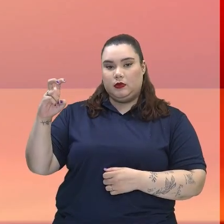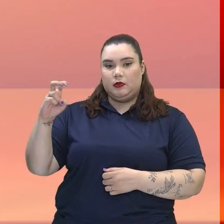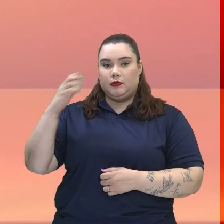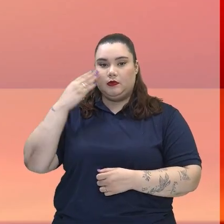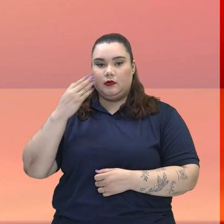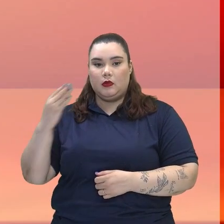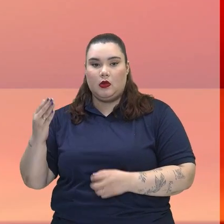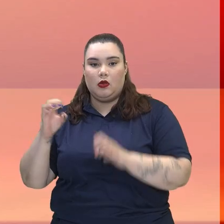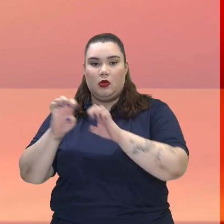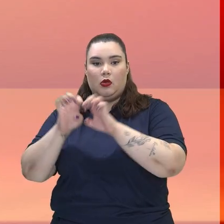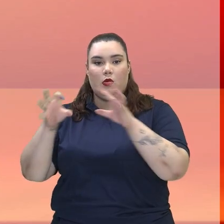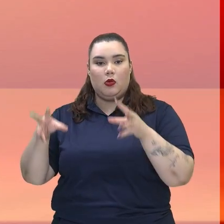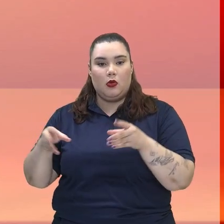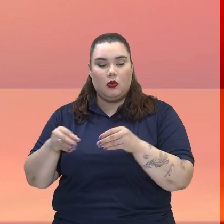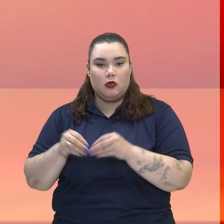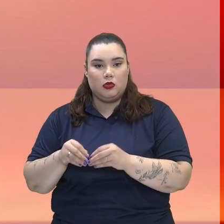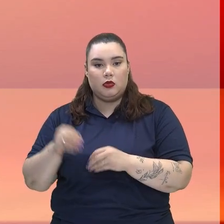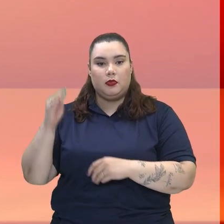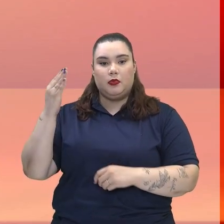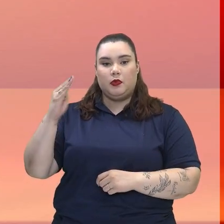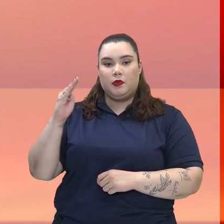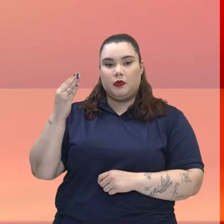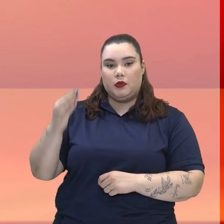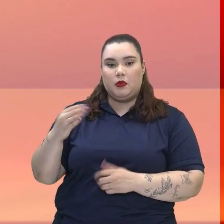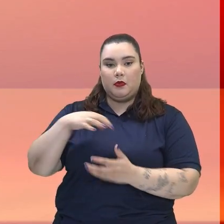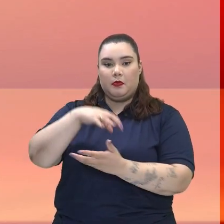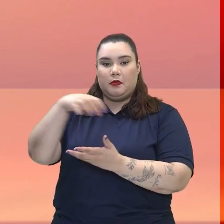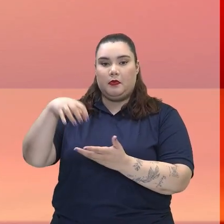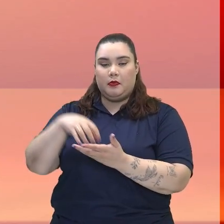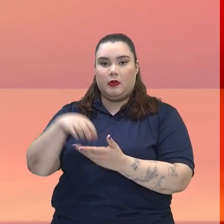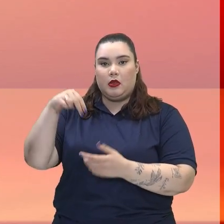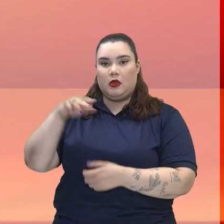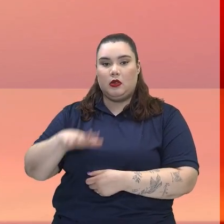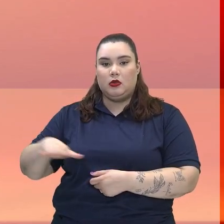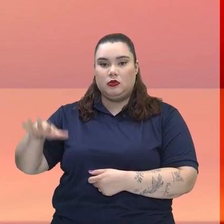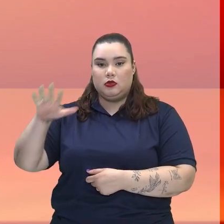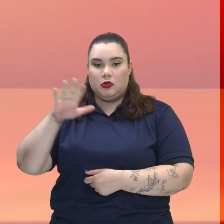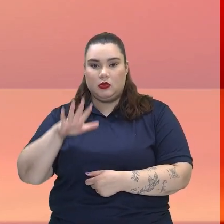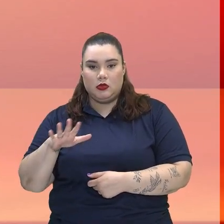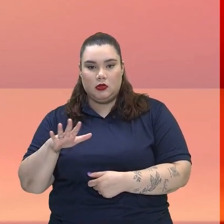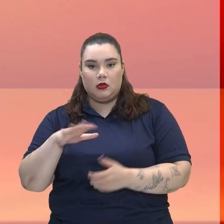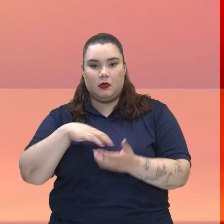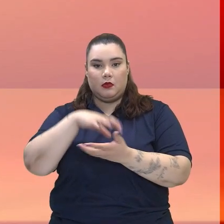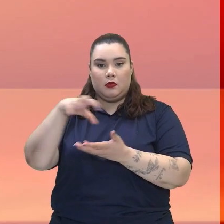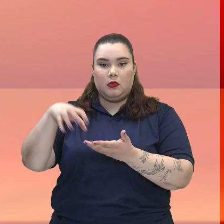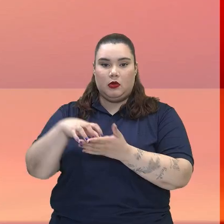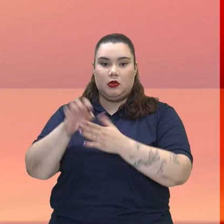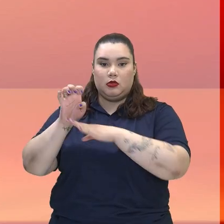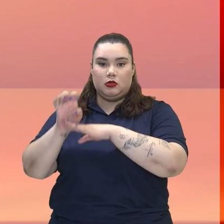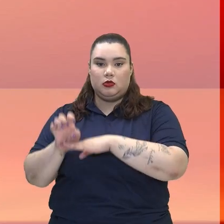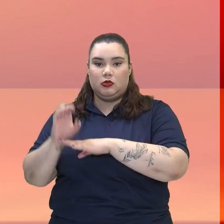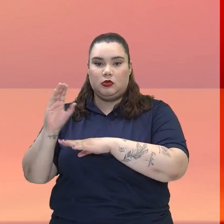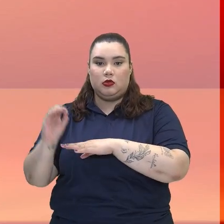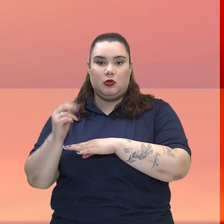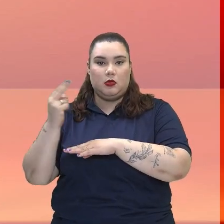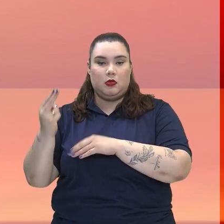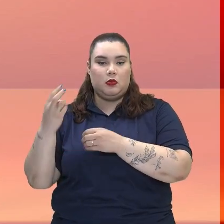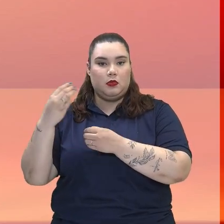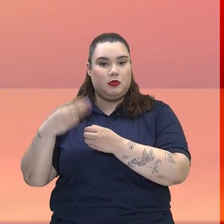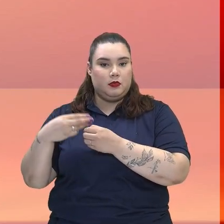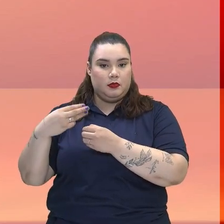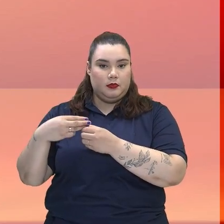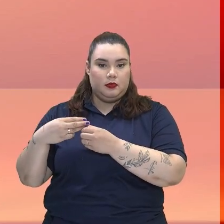ser estação ecológica, reserva biológica, parque nacional, que pode ser parque estadual ou parque